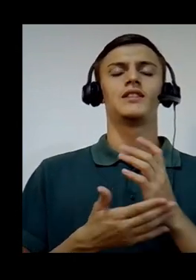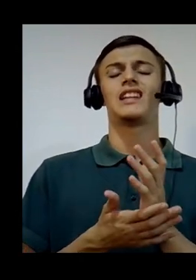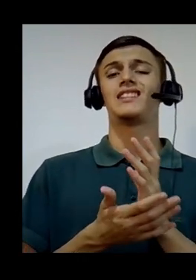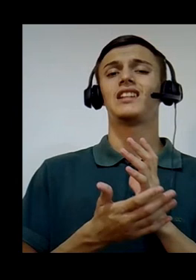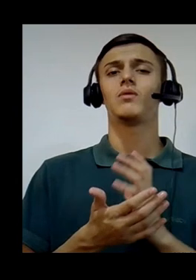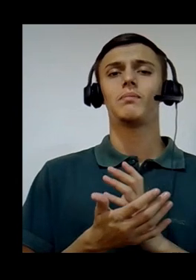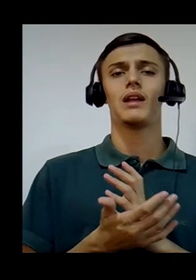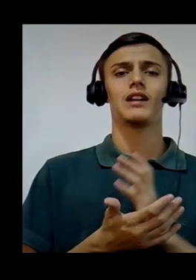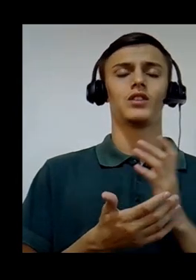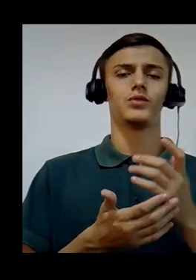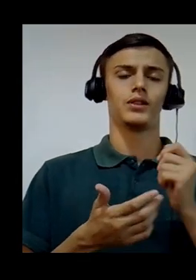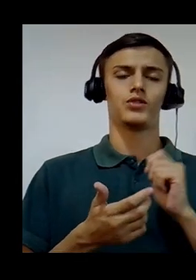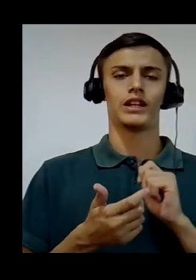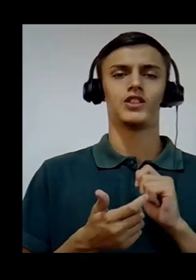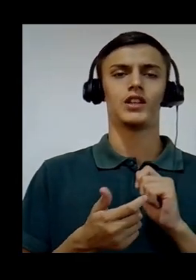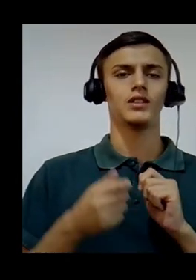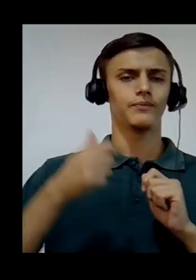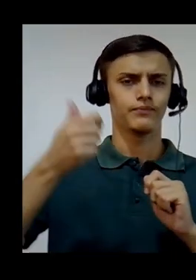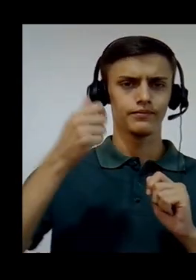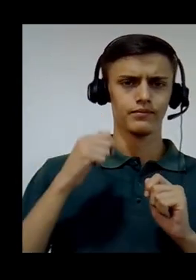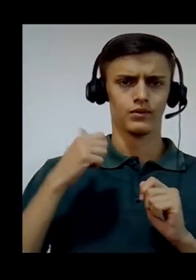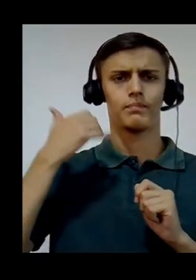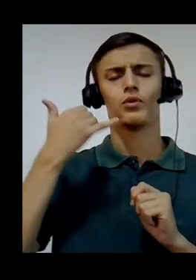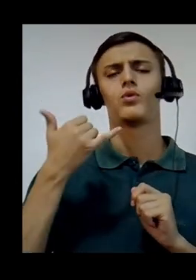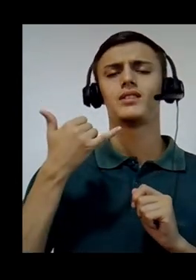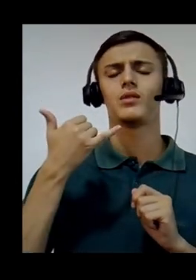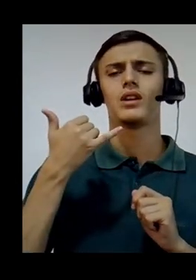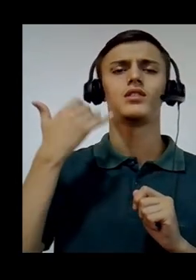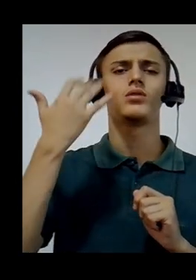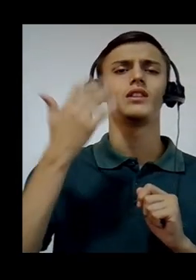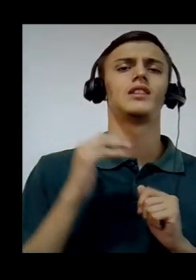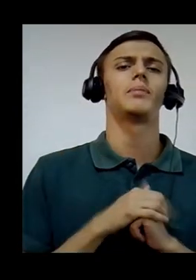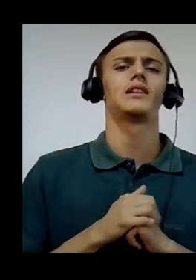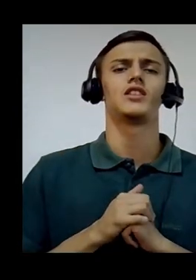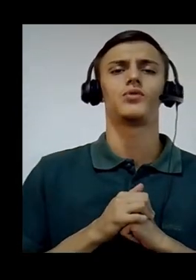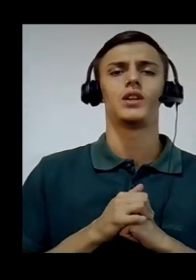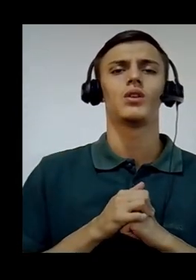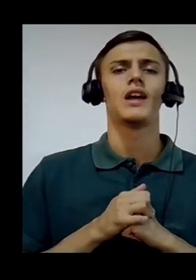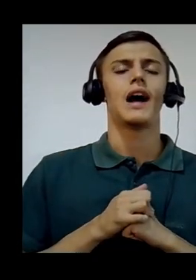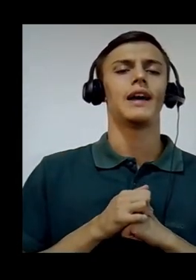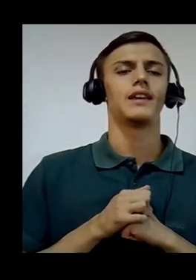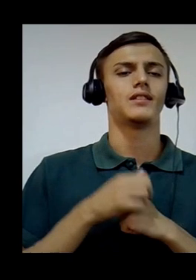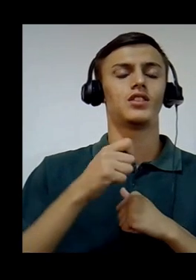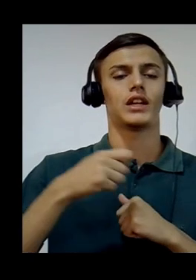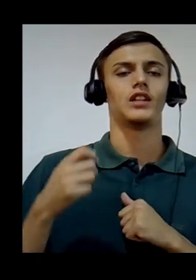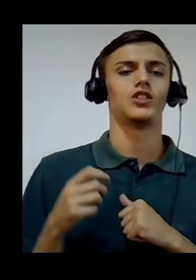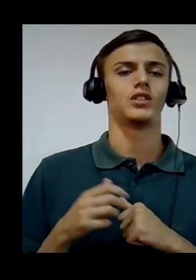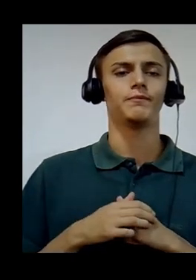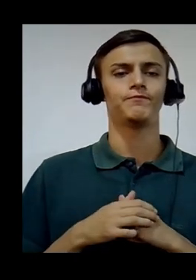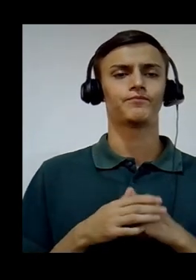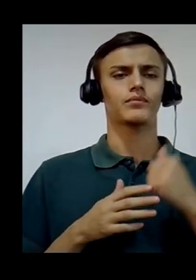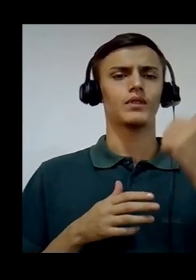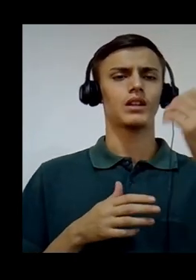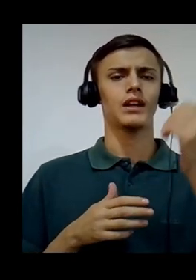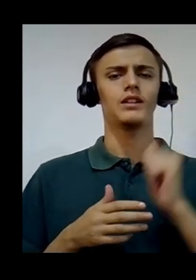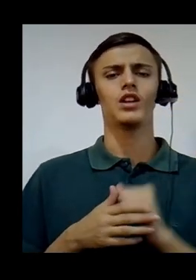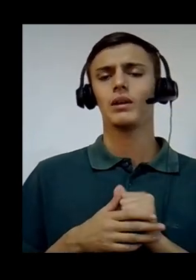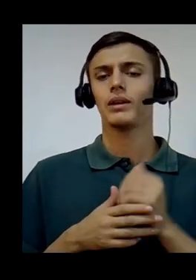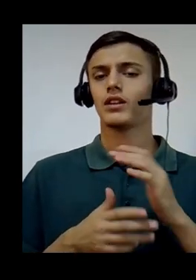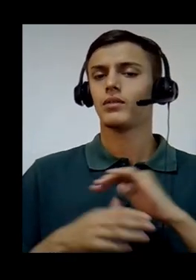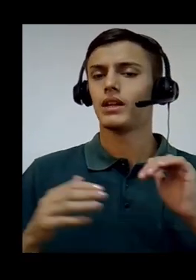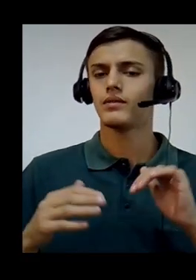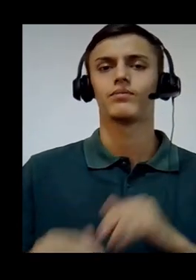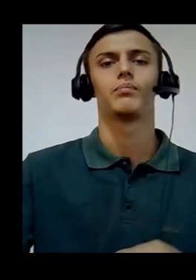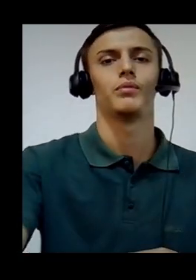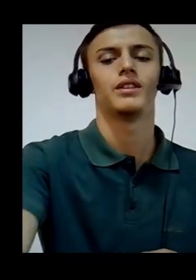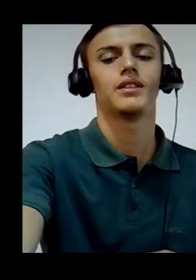interditado. Se está sem nenhuma placa, não foi feito checklist ainda, procura a segurança e solicita para que seja feito aí esse checklist, né. Então,